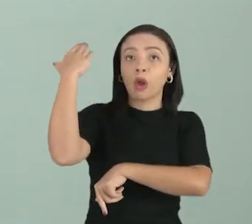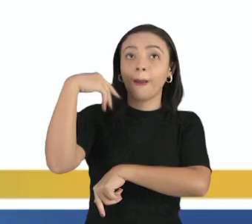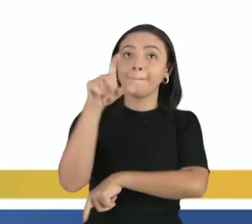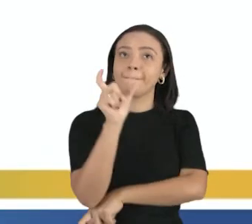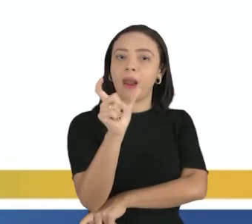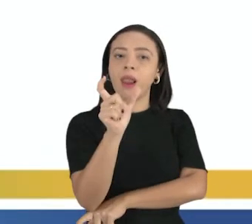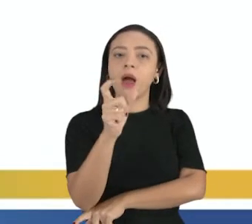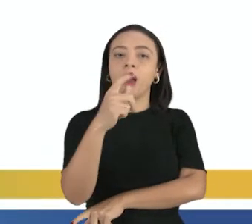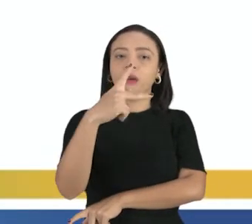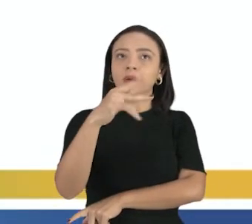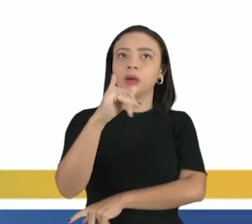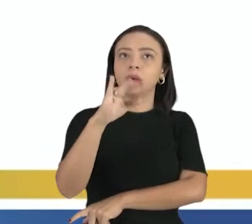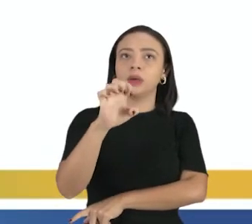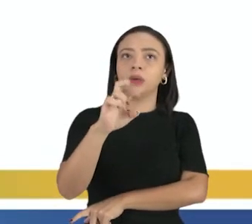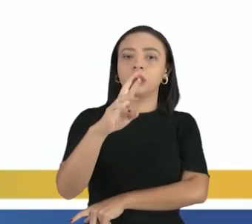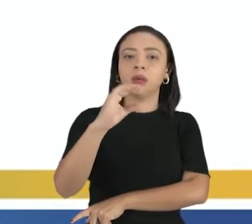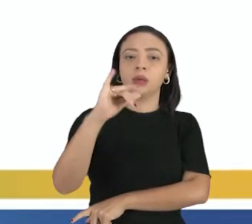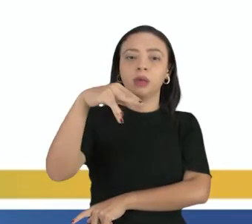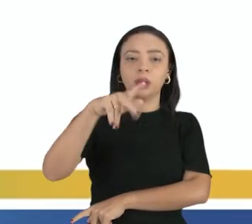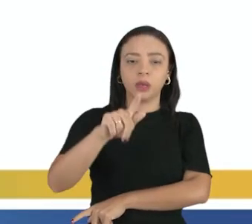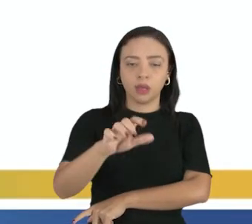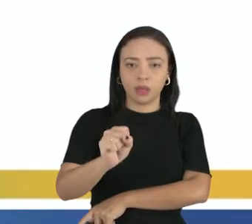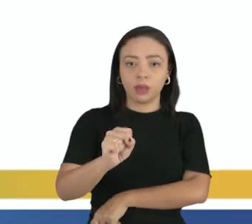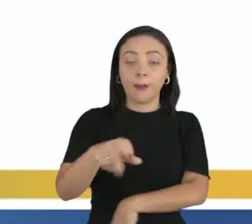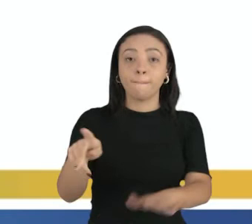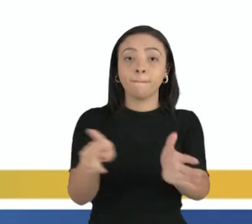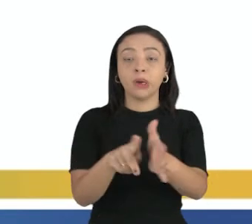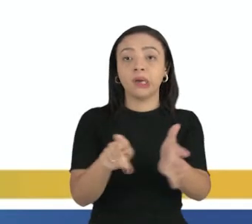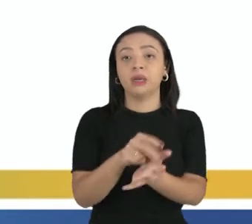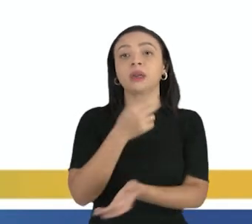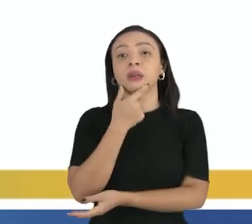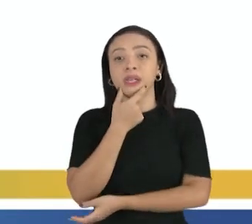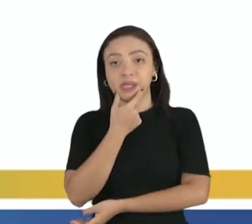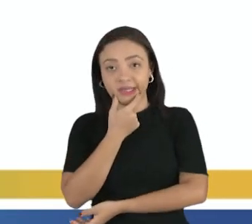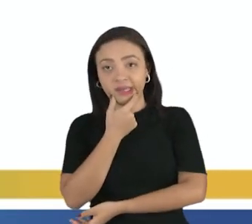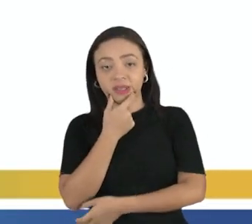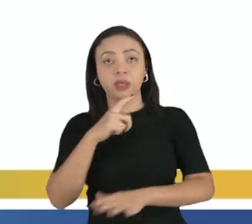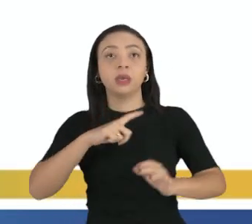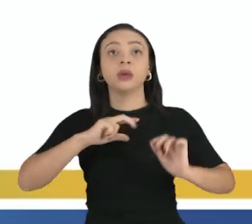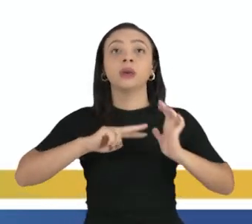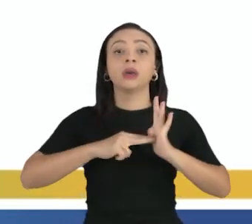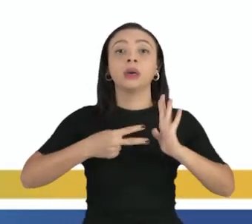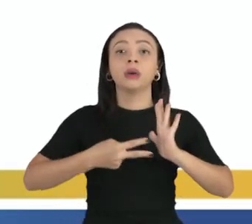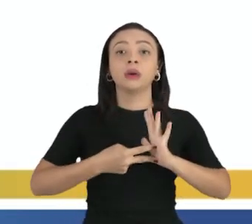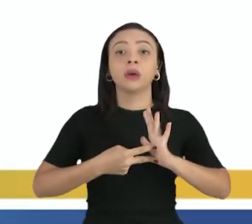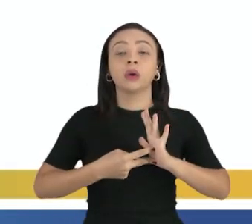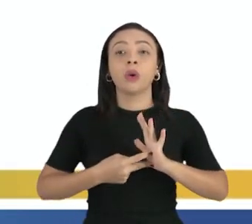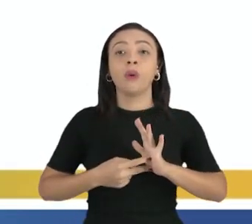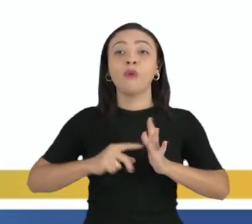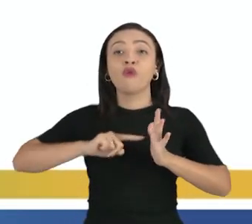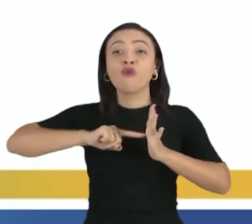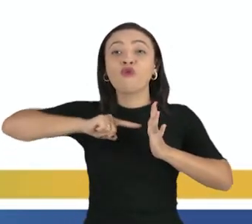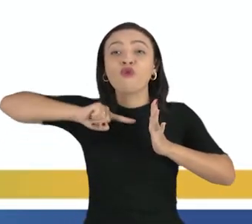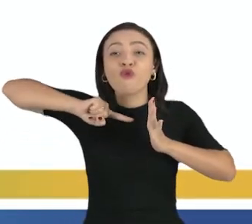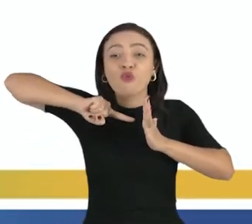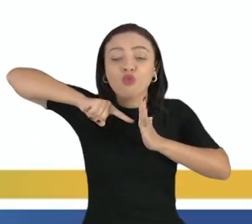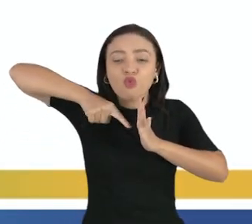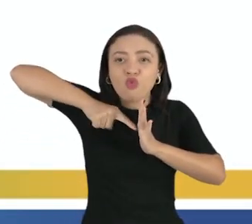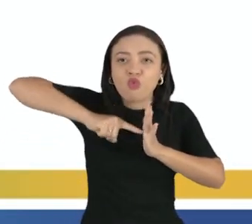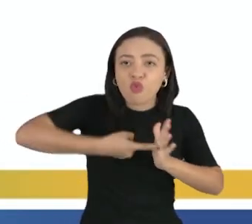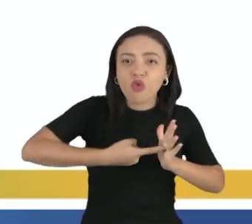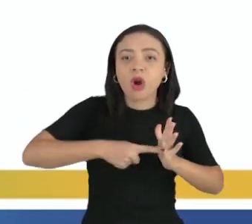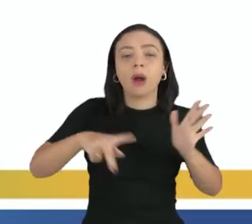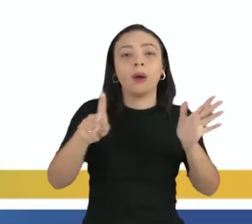palavra piercing, ela é inglesa, né? E tem a tradução como perfuração, a arte de perfurar